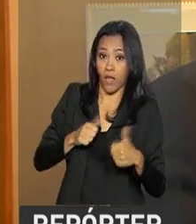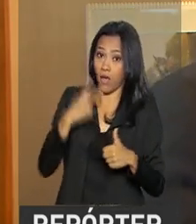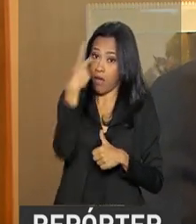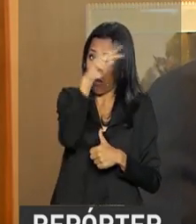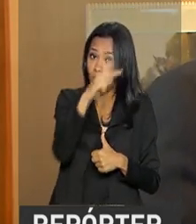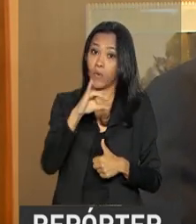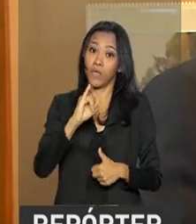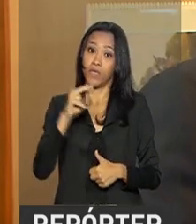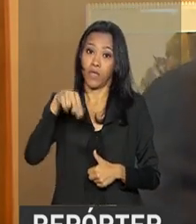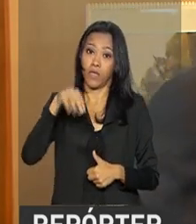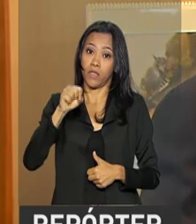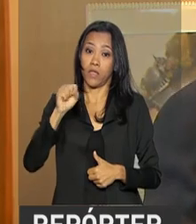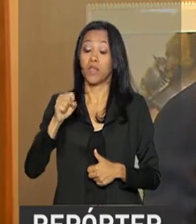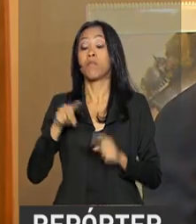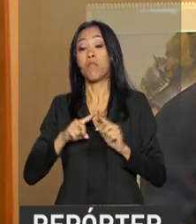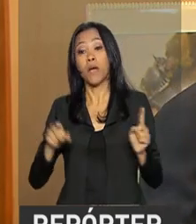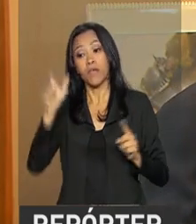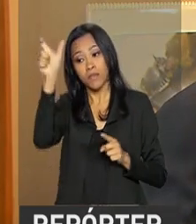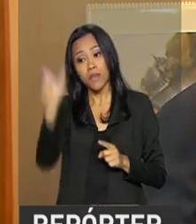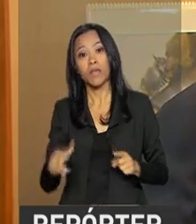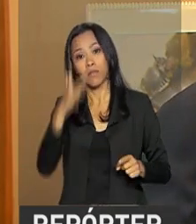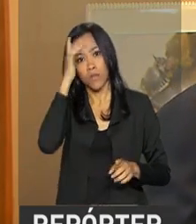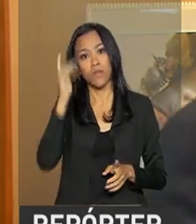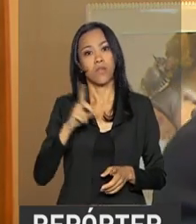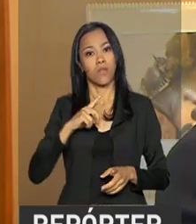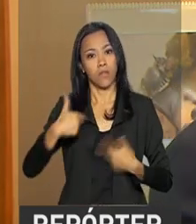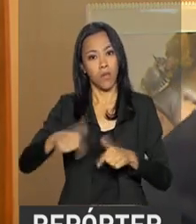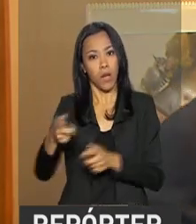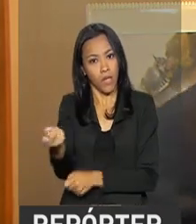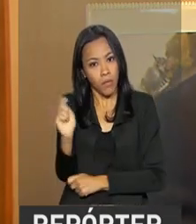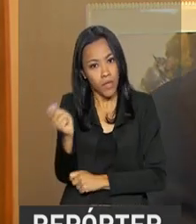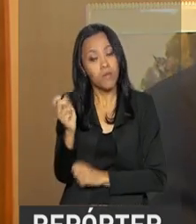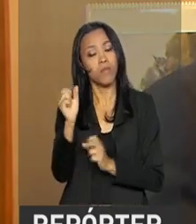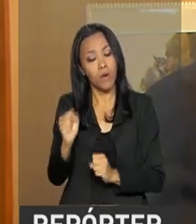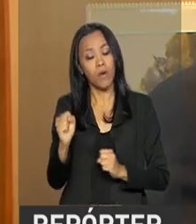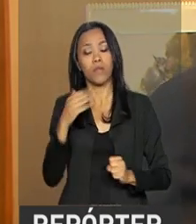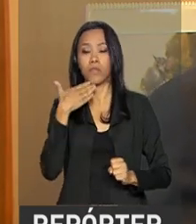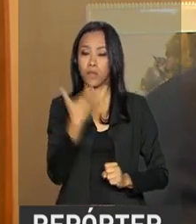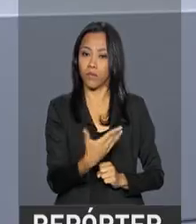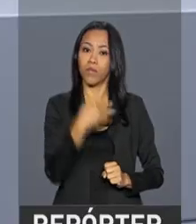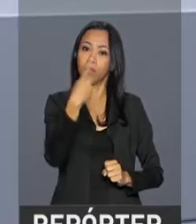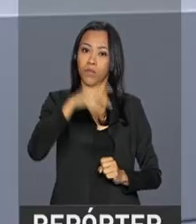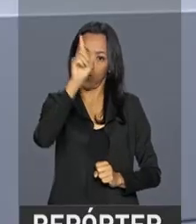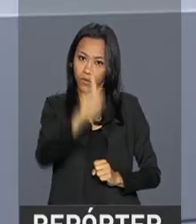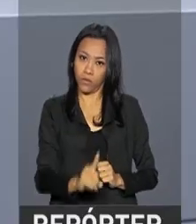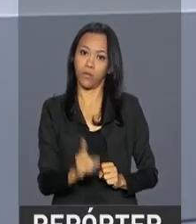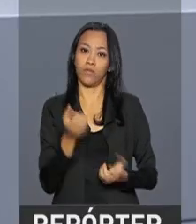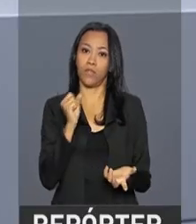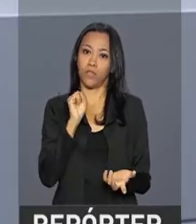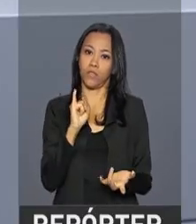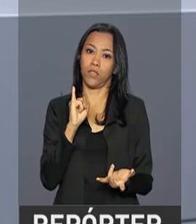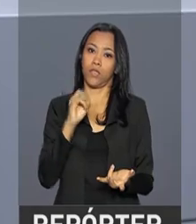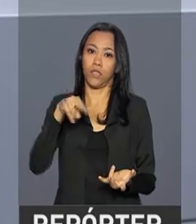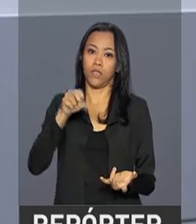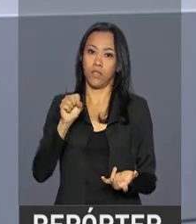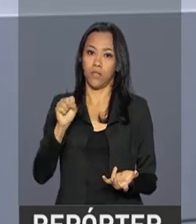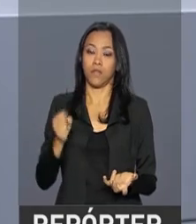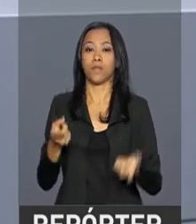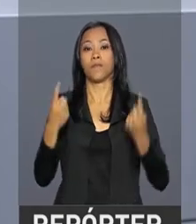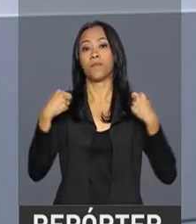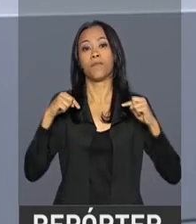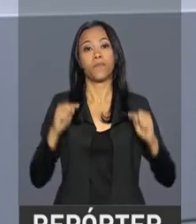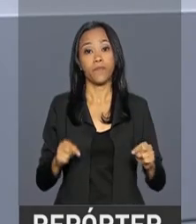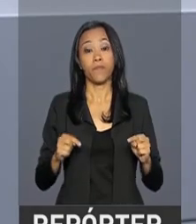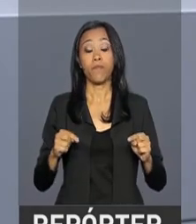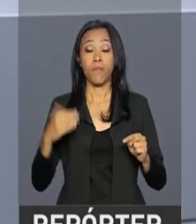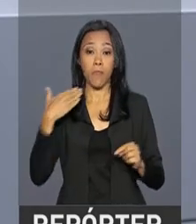pelo menos agora esse trabalhador além de poder trabalhar pode requerer seu benefício previdenciário a caixa econômica federal já liberou